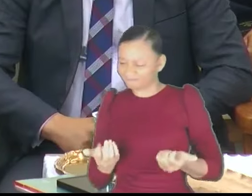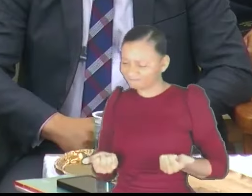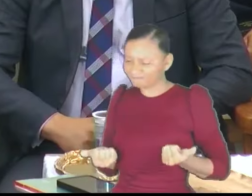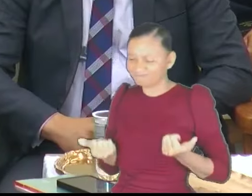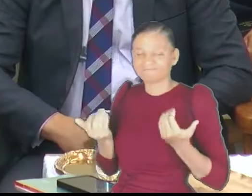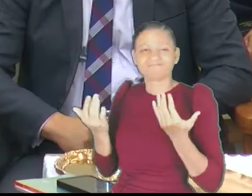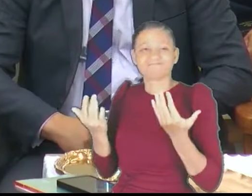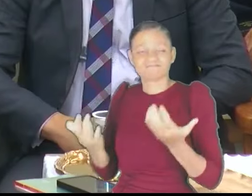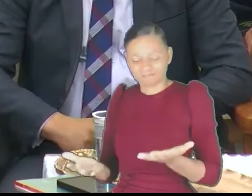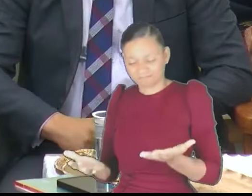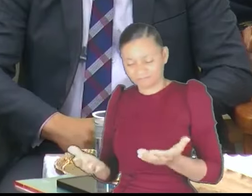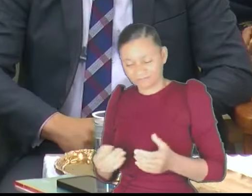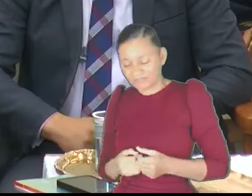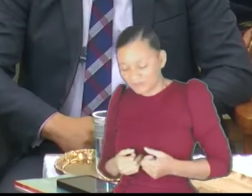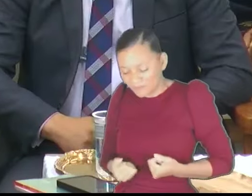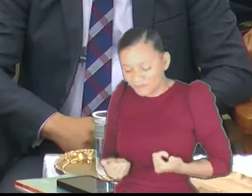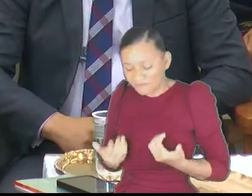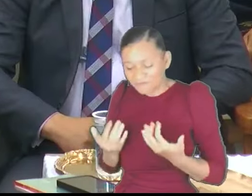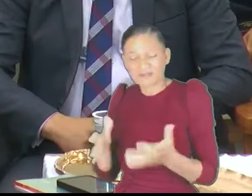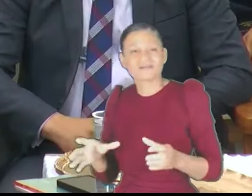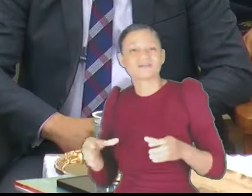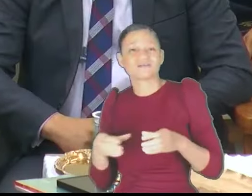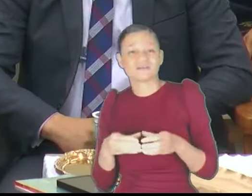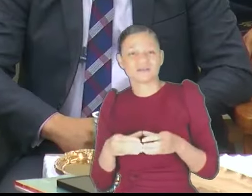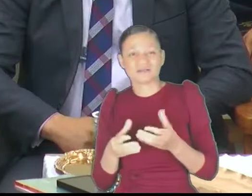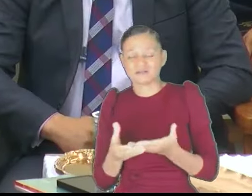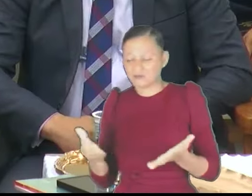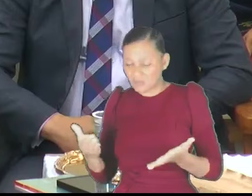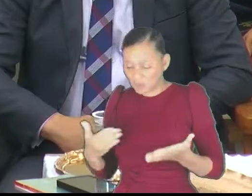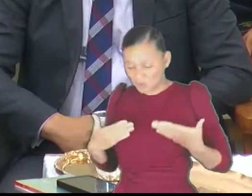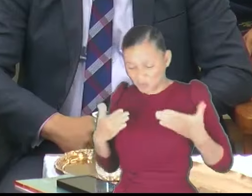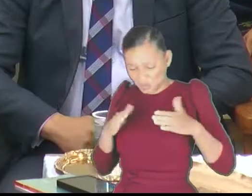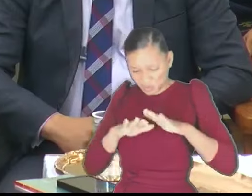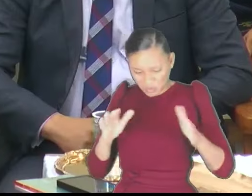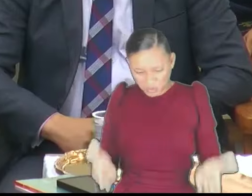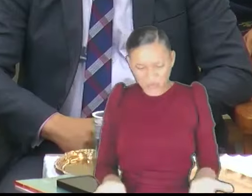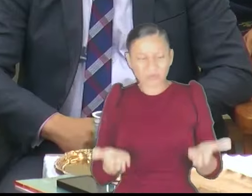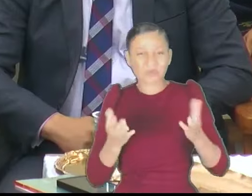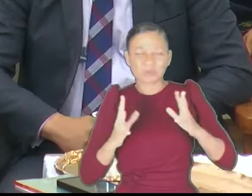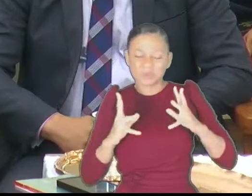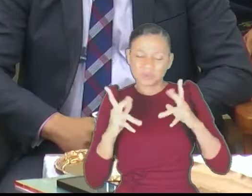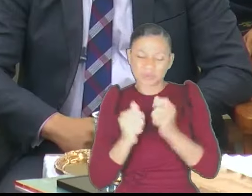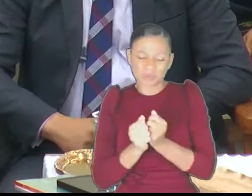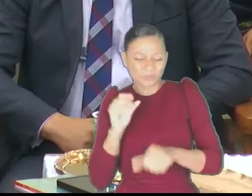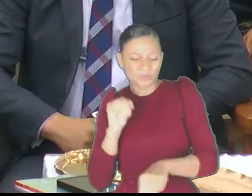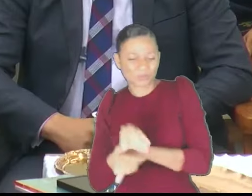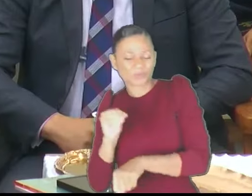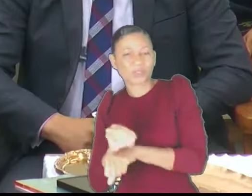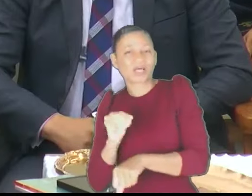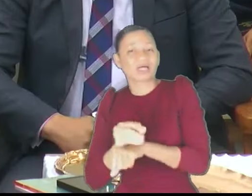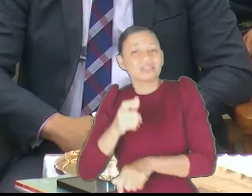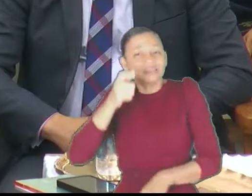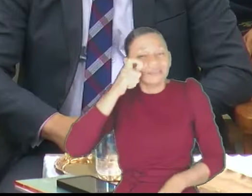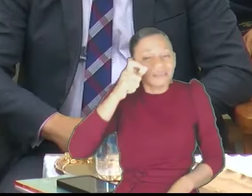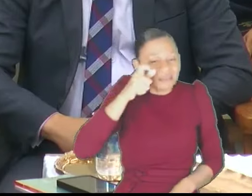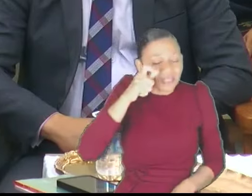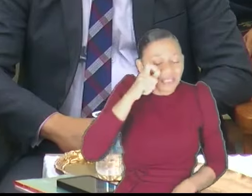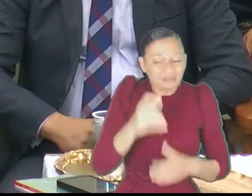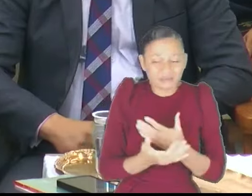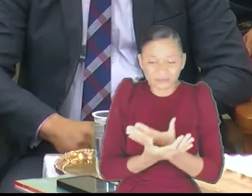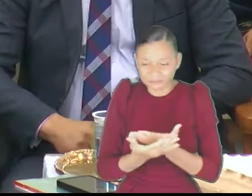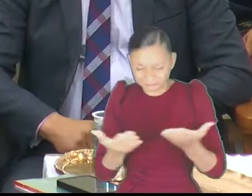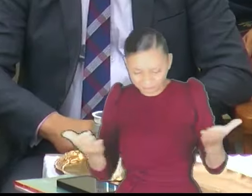Quem vem ao altar, o altar vai a ele. E quando o altar vem com toda a provisão. É interessante isso, irmão. Eu venho no altar